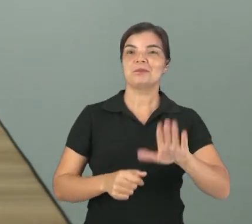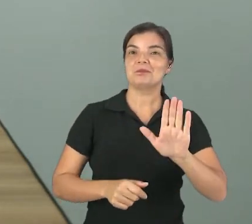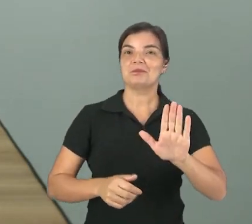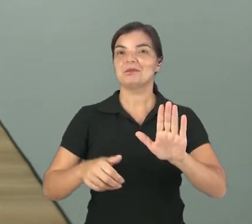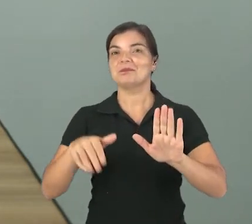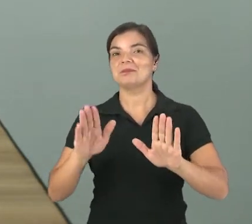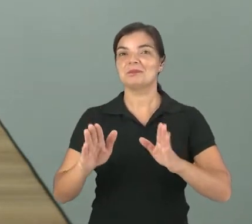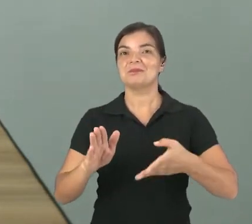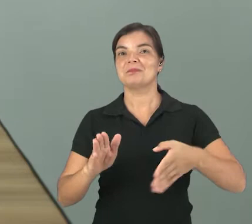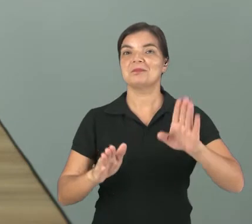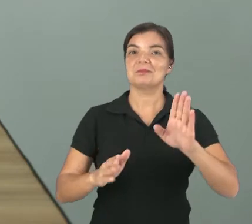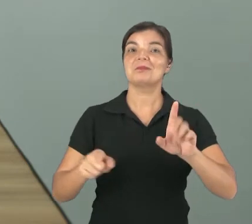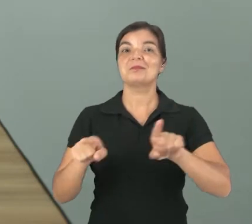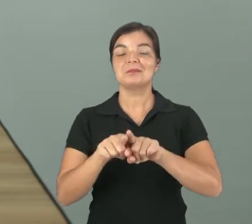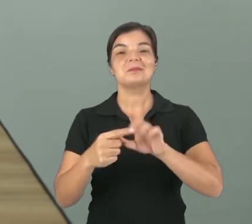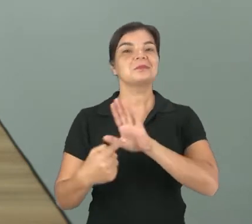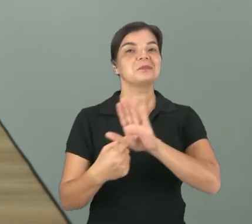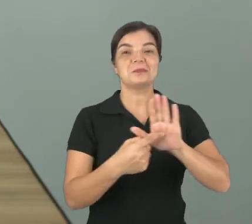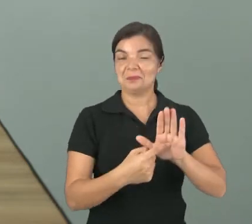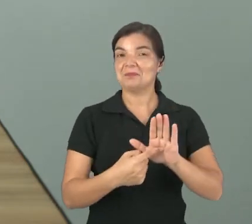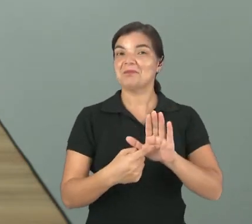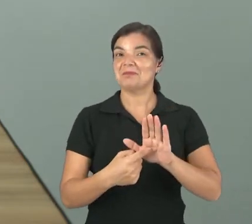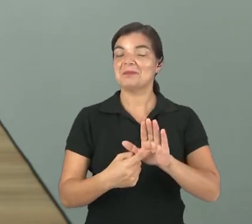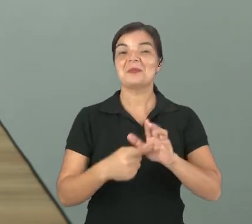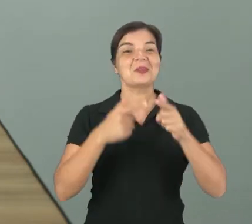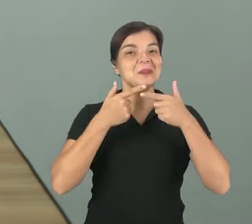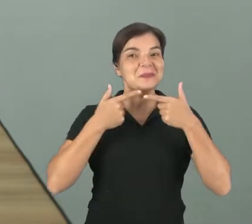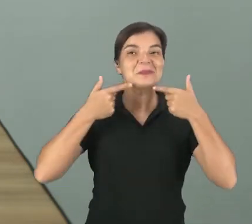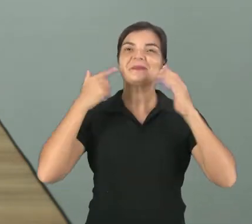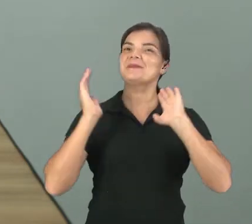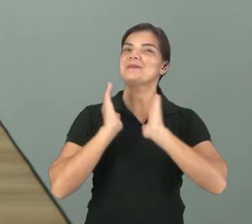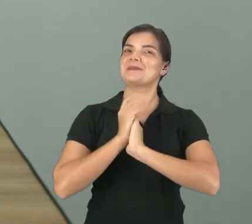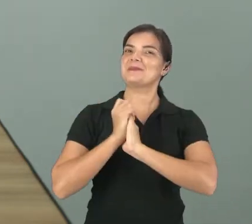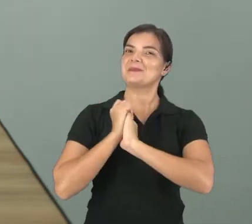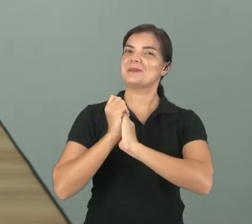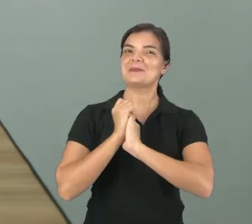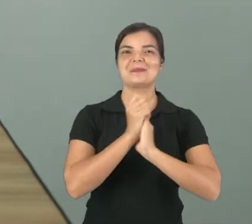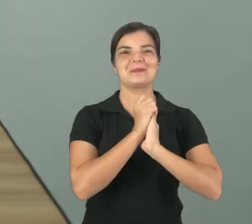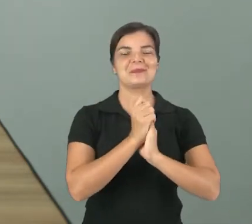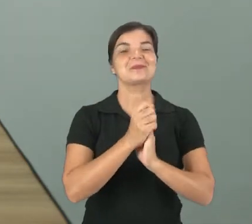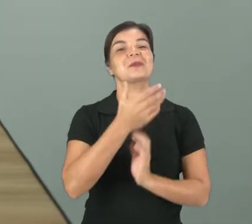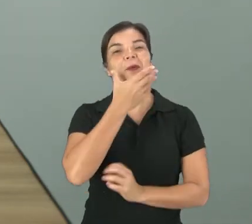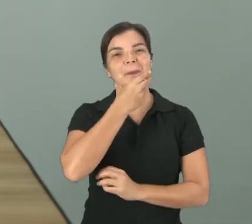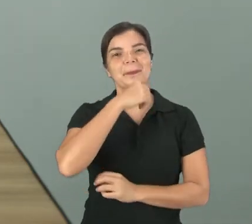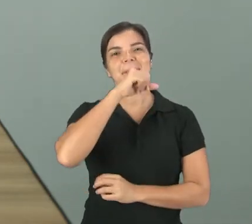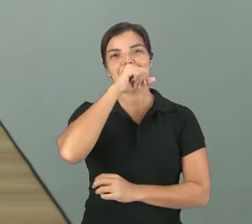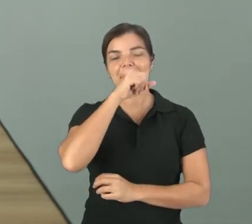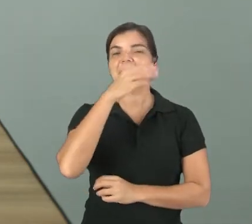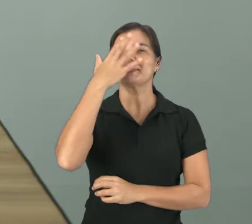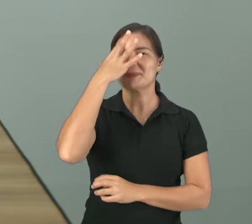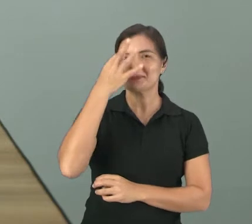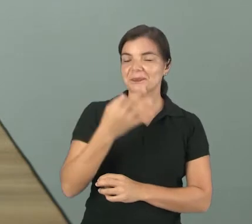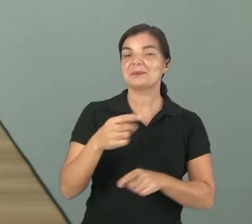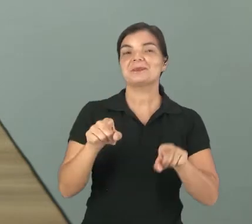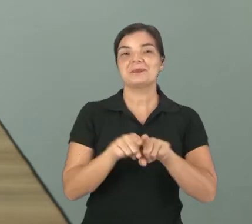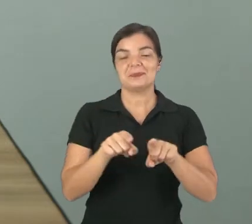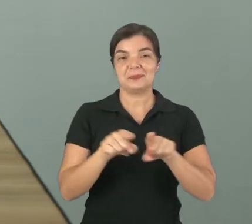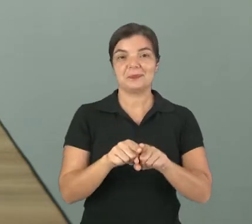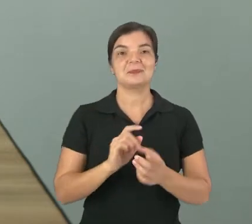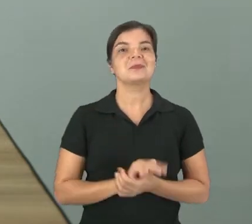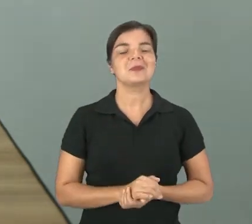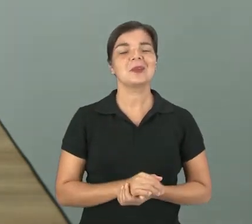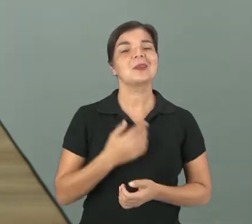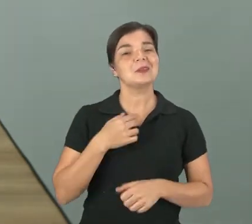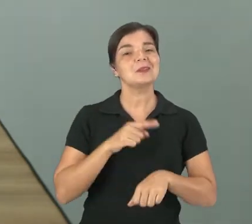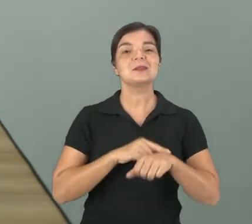quem é que aparece lá na plateia, bem alto e contente, aplaudindo a sua filha? O seu pai, isso mesmo, aquele que